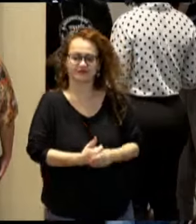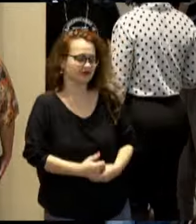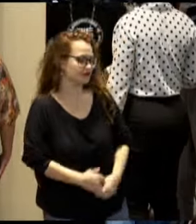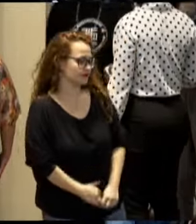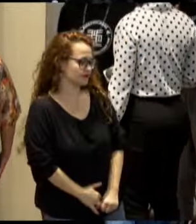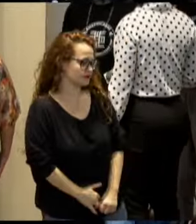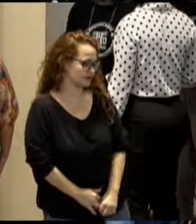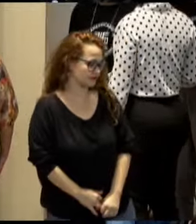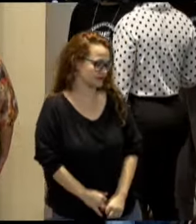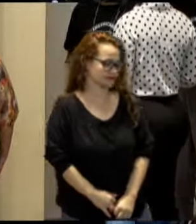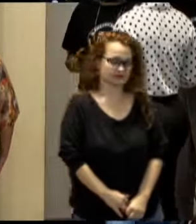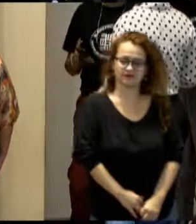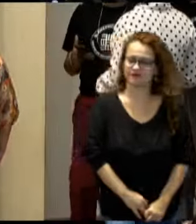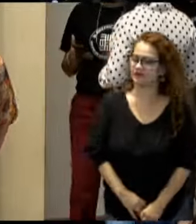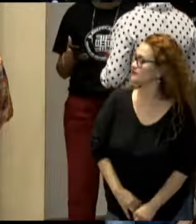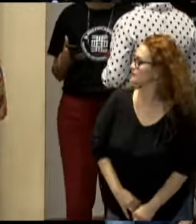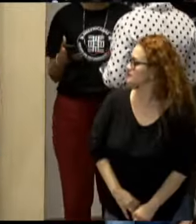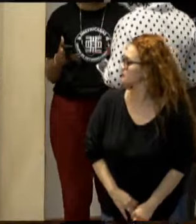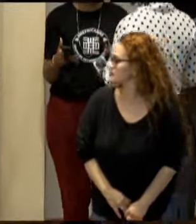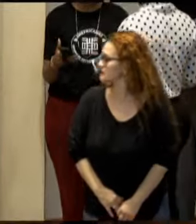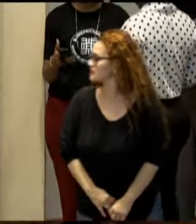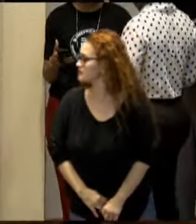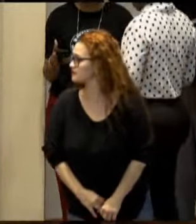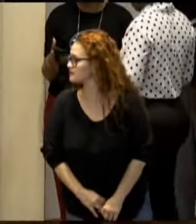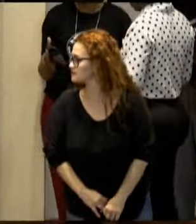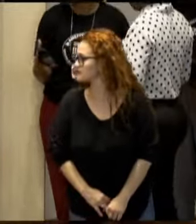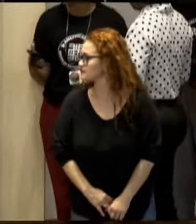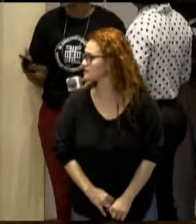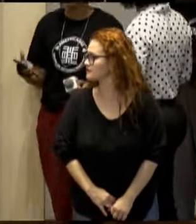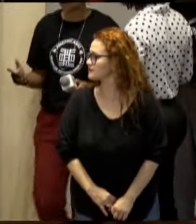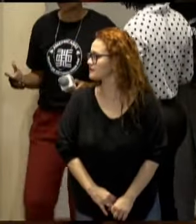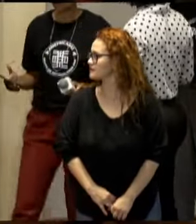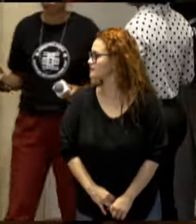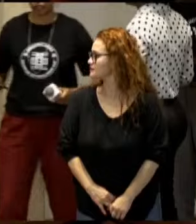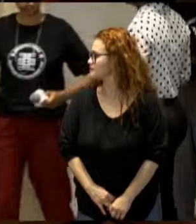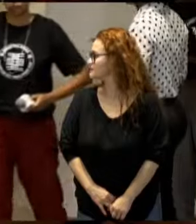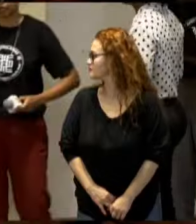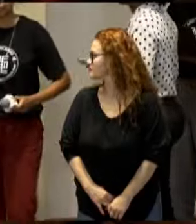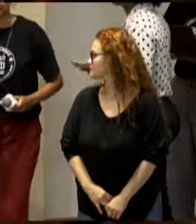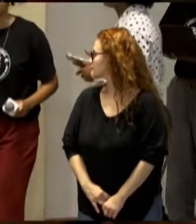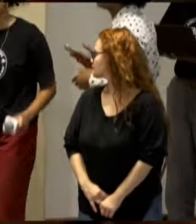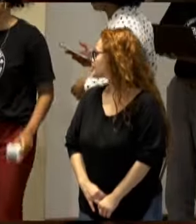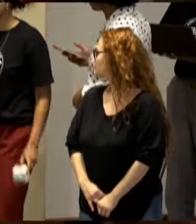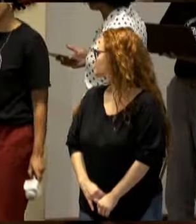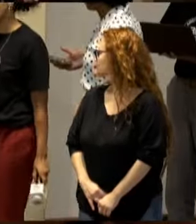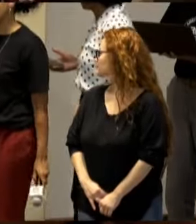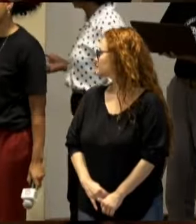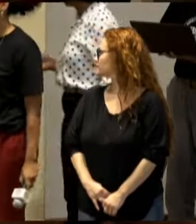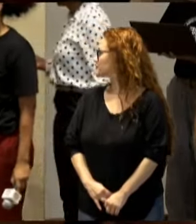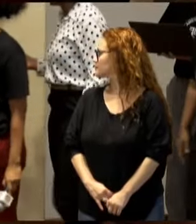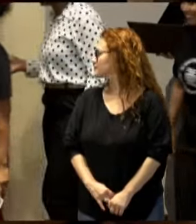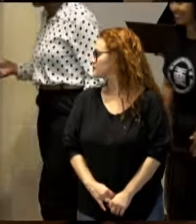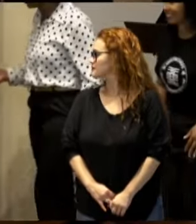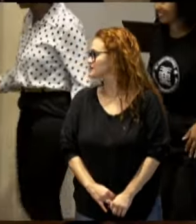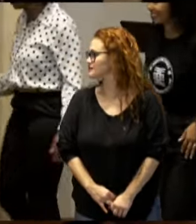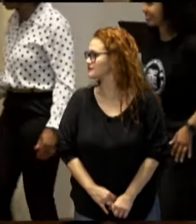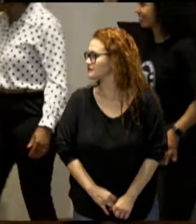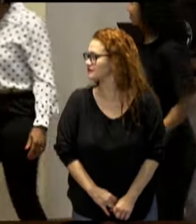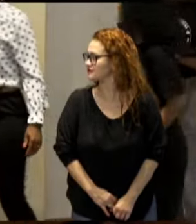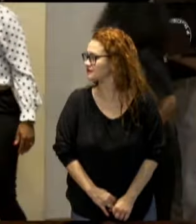todas aqui? Estão todas aqui? Estão todas aqui? Estão todas aqui? Tá quente, quem era para estar?